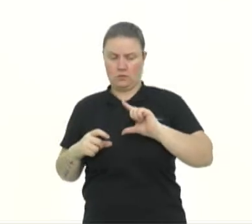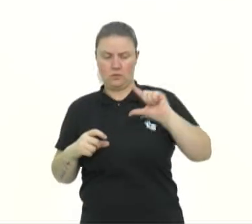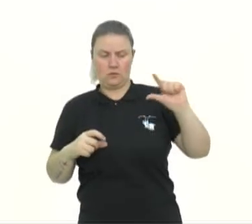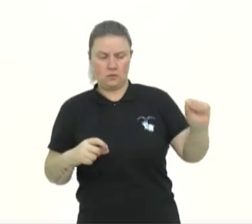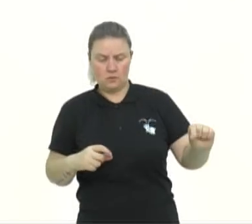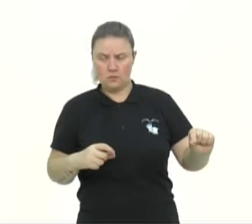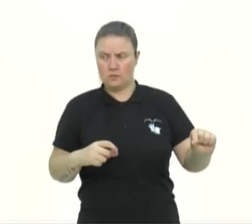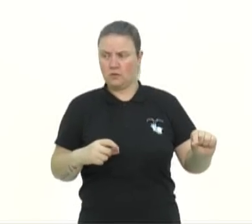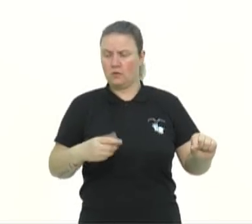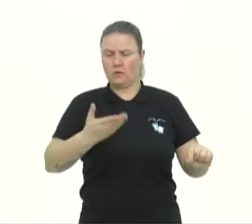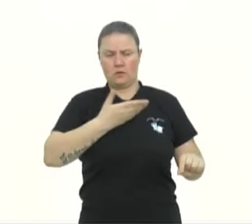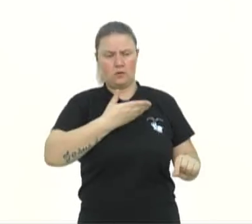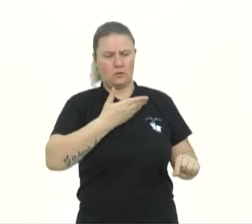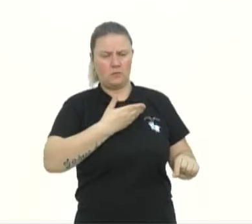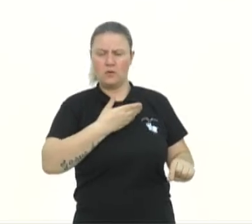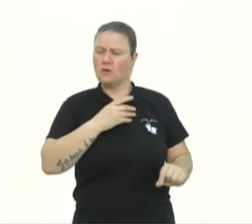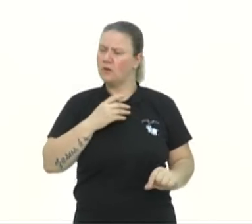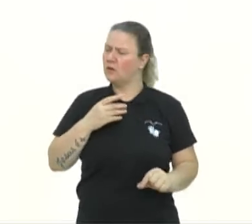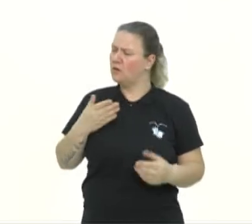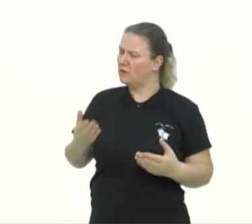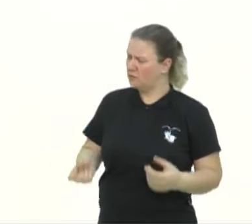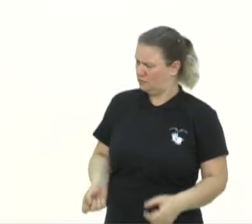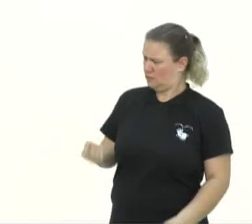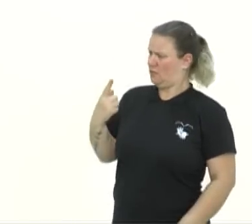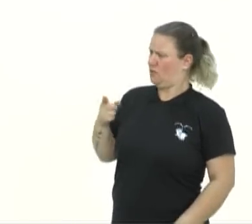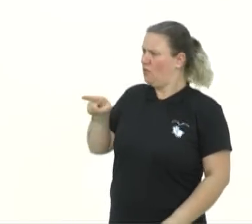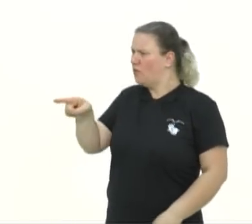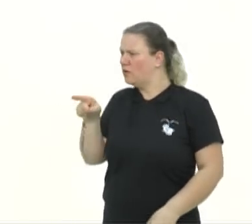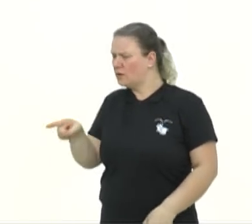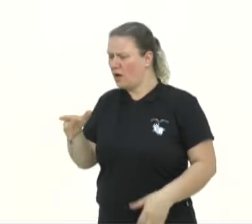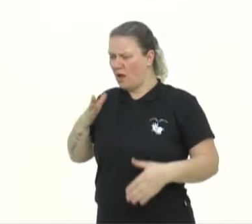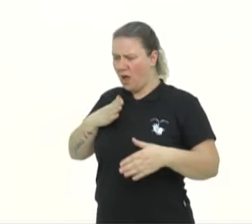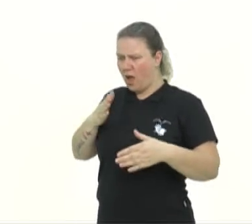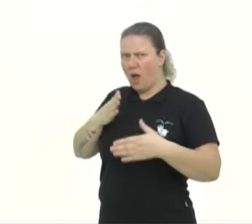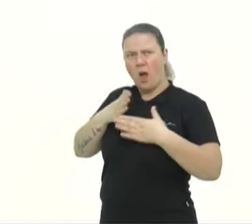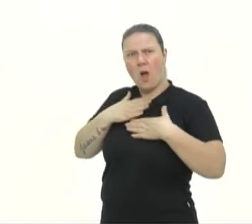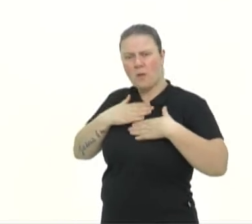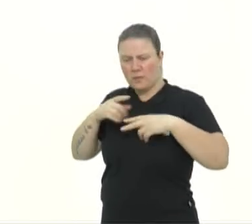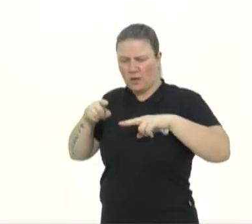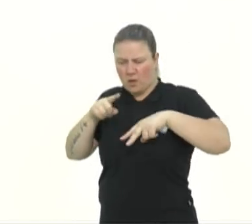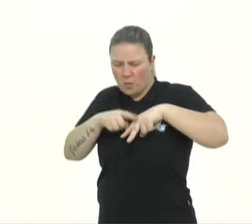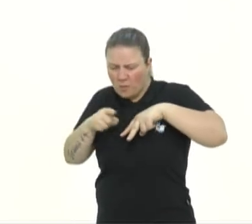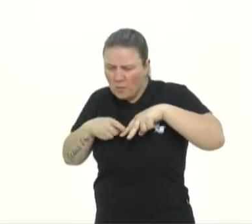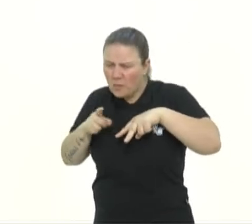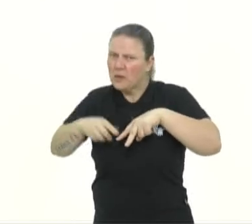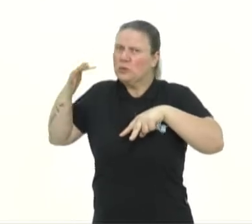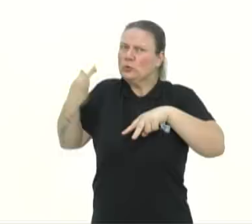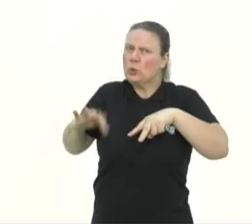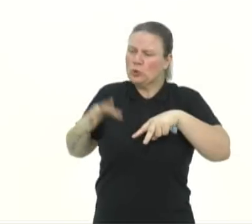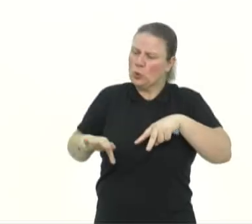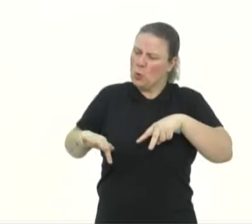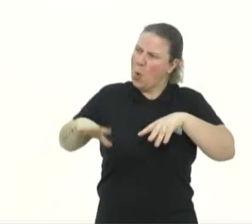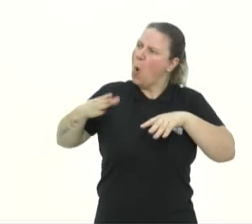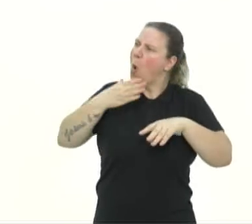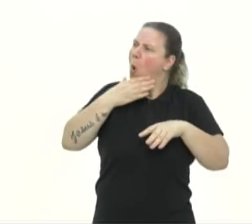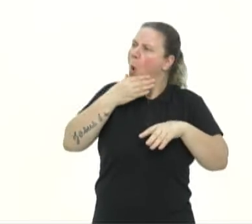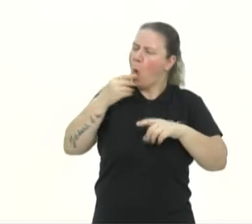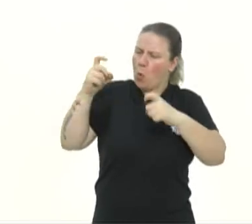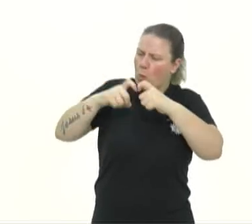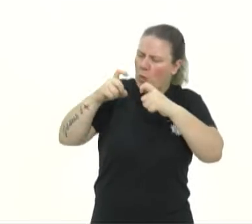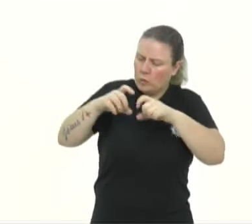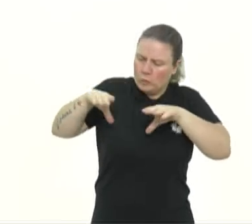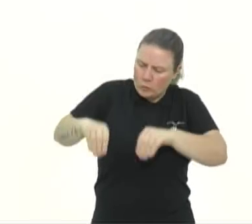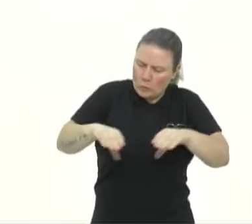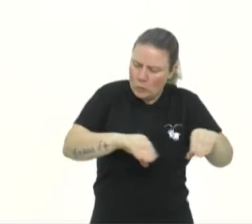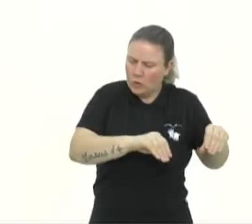o compadre estranhou: "Mas, compadre, a minha perna doeu demais da conta com o aperto do homem. Como é